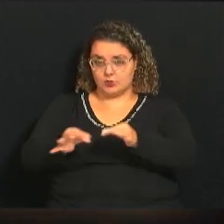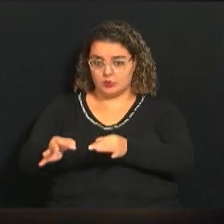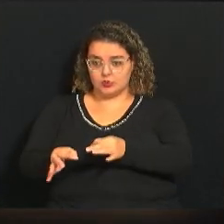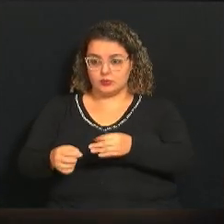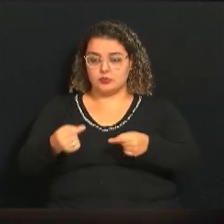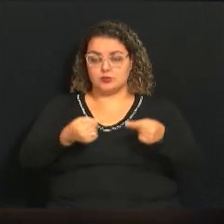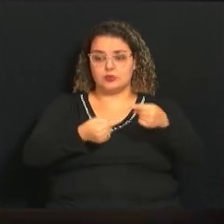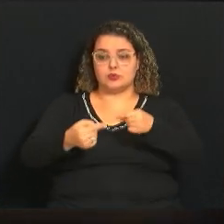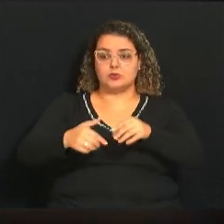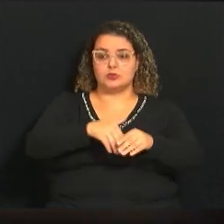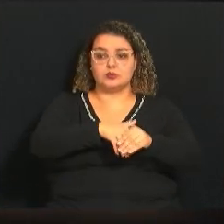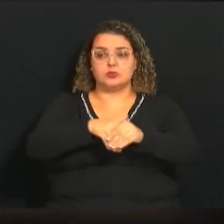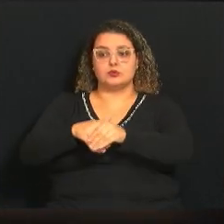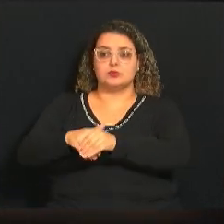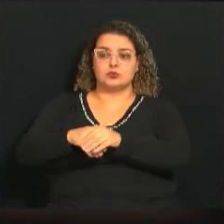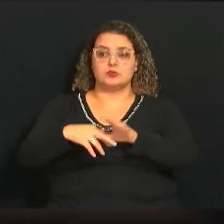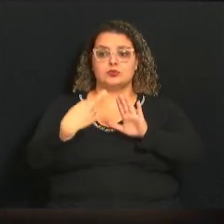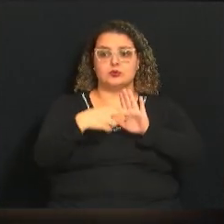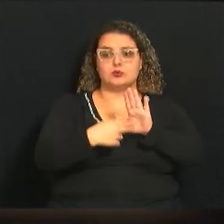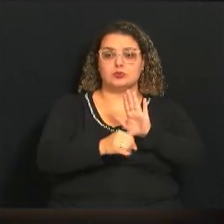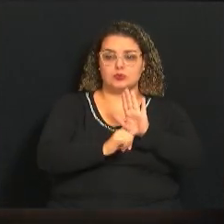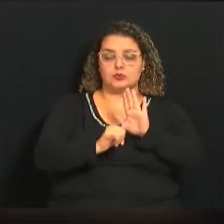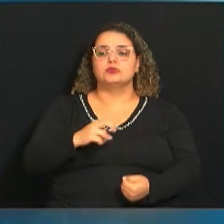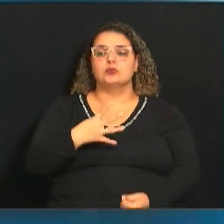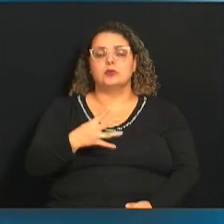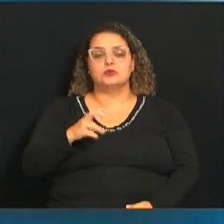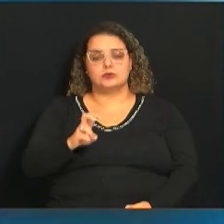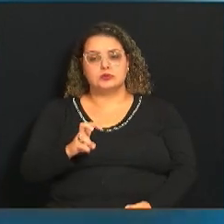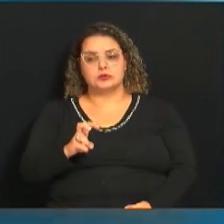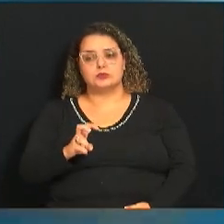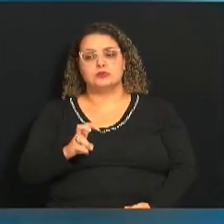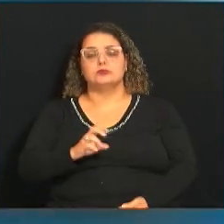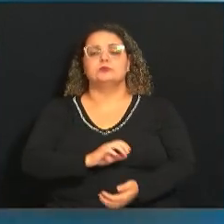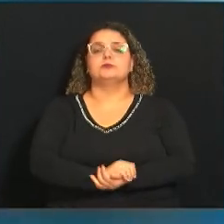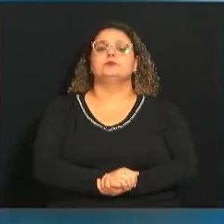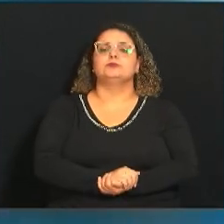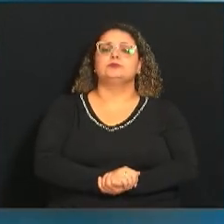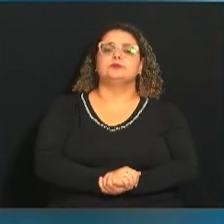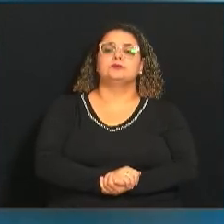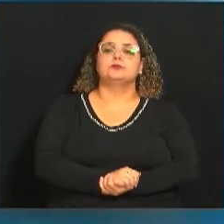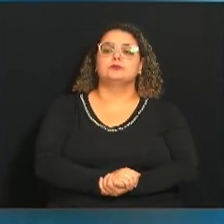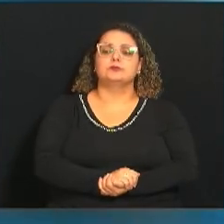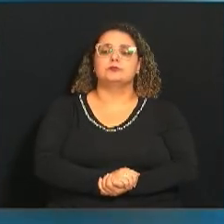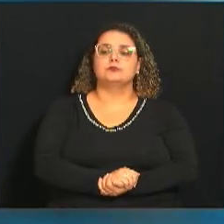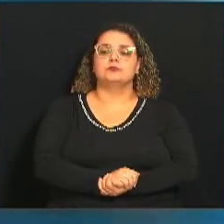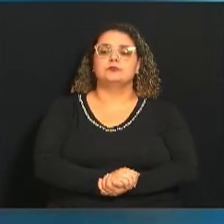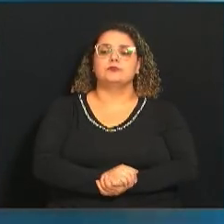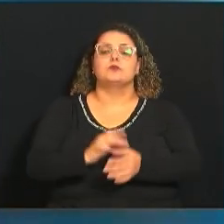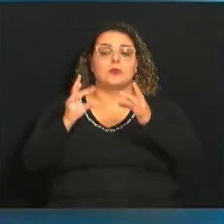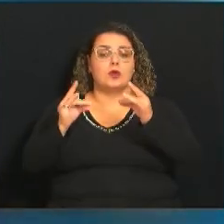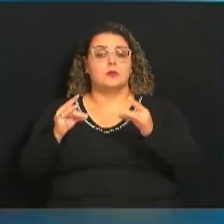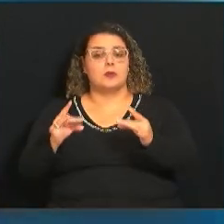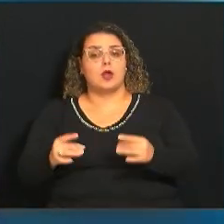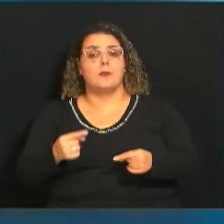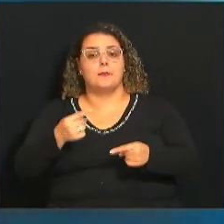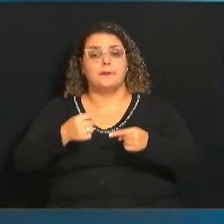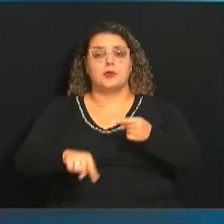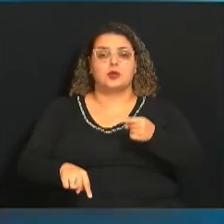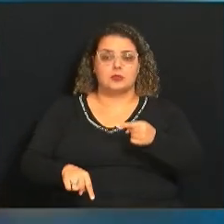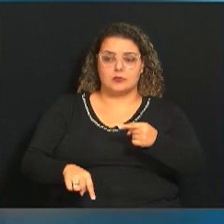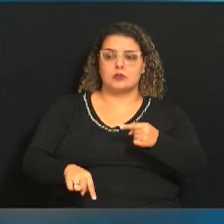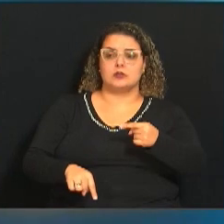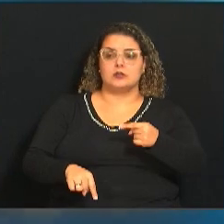Meio-dia e 53, nós estamos ao vivo nesta segunda-feira, hora das notícias do Legislativo, do que acontece aqui na